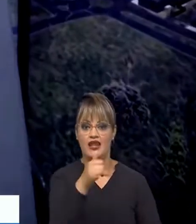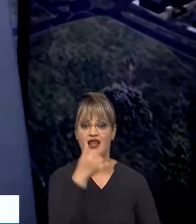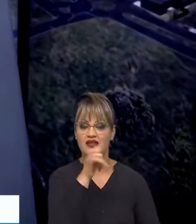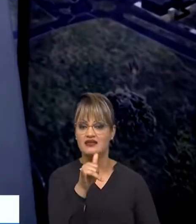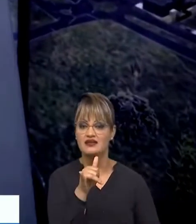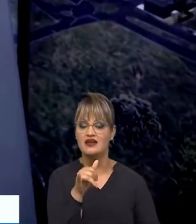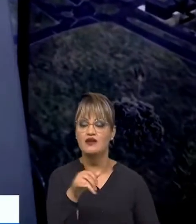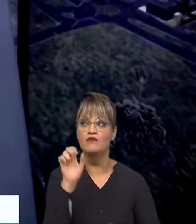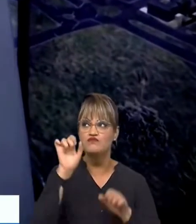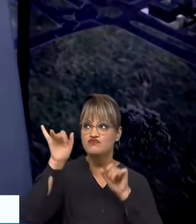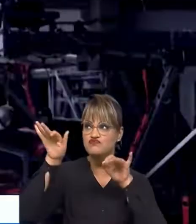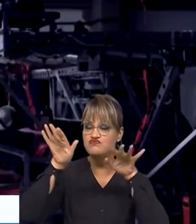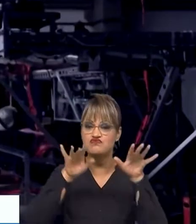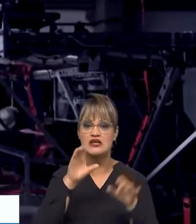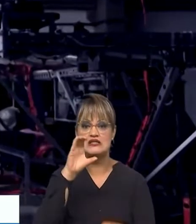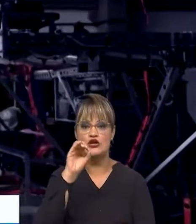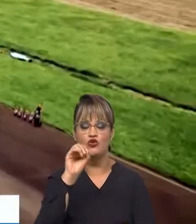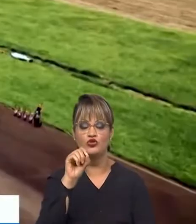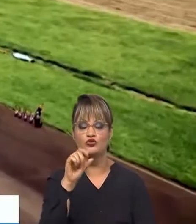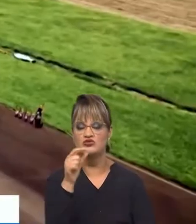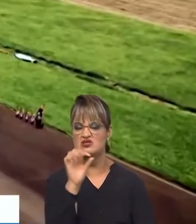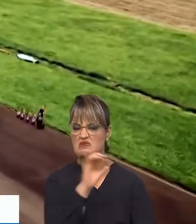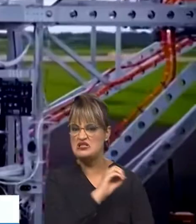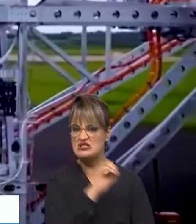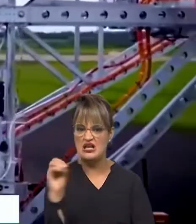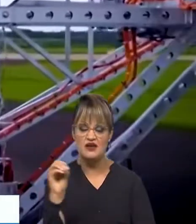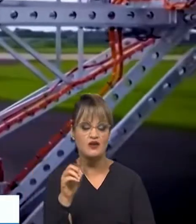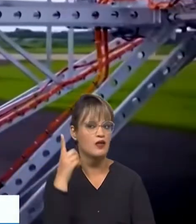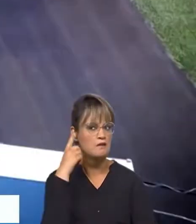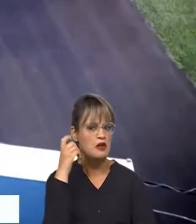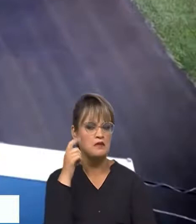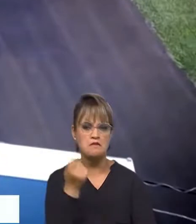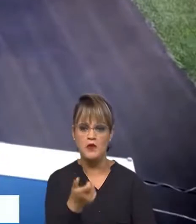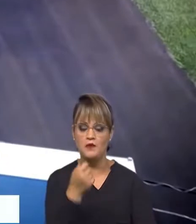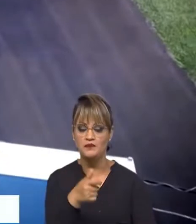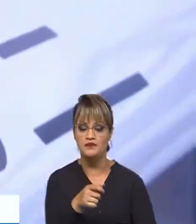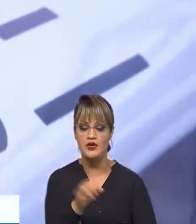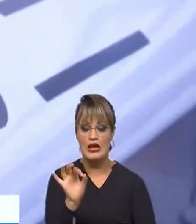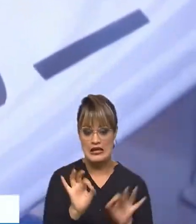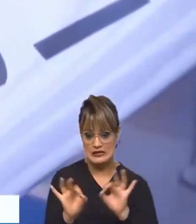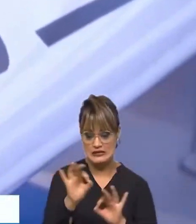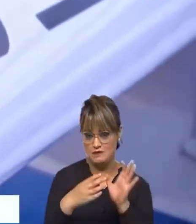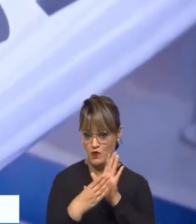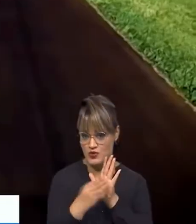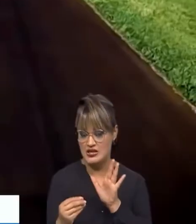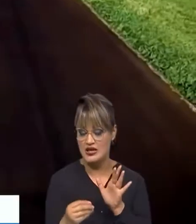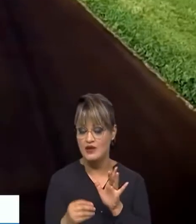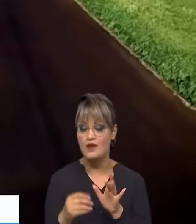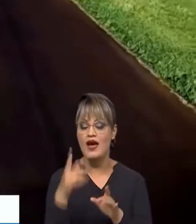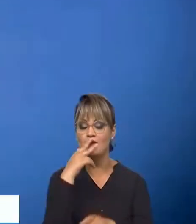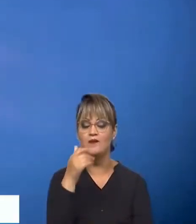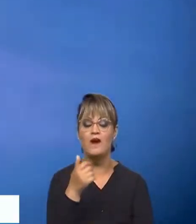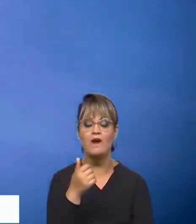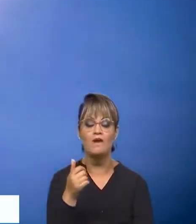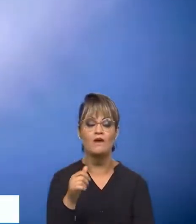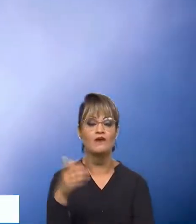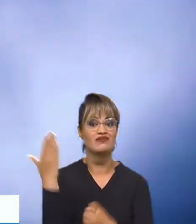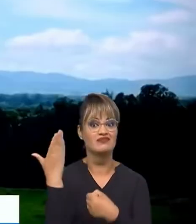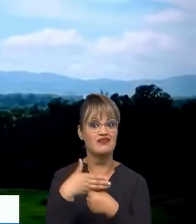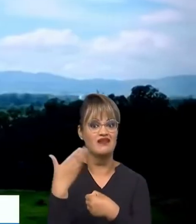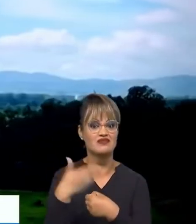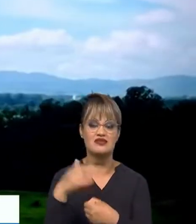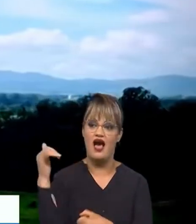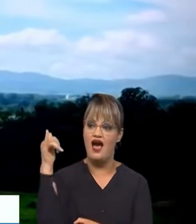agora falar de tecnologia automobilística. Por quê? Falando desta tecnologia, já começou o processo